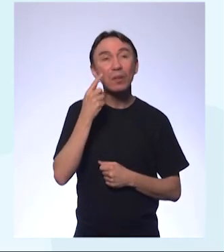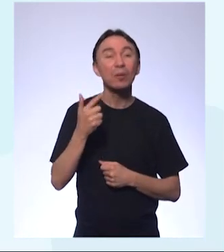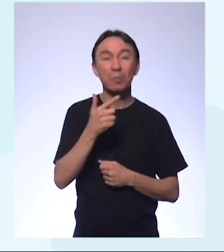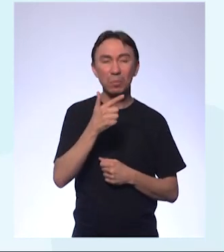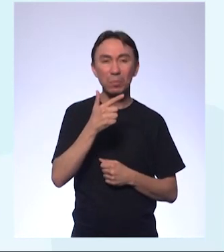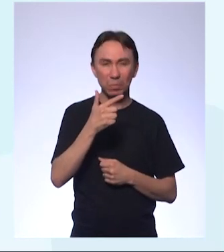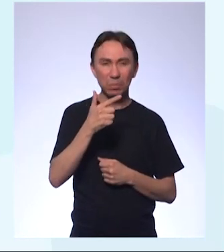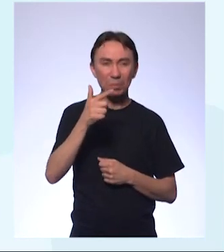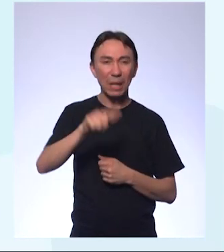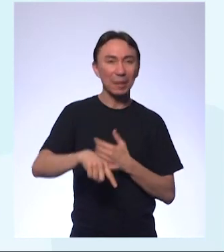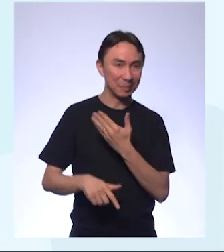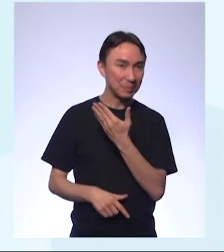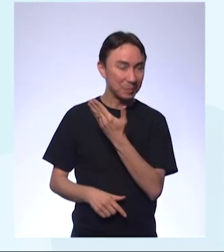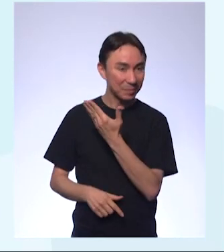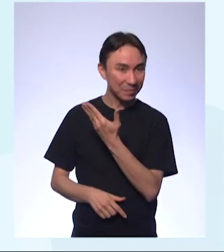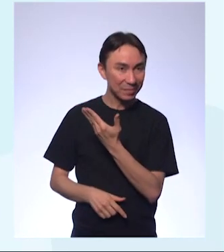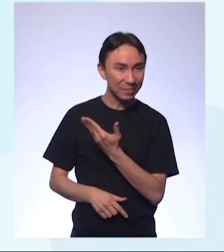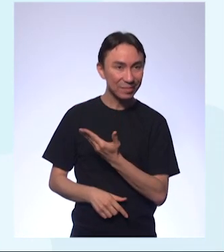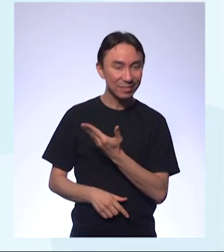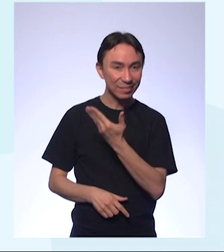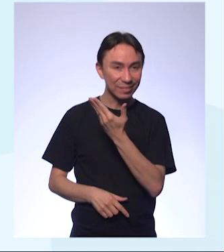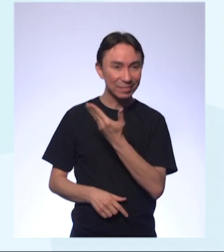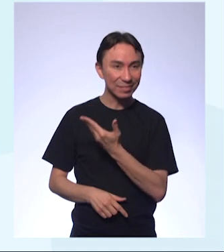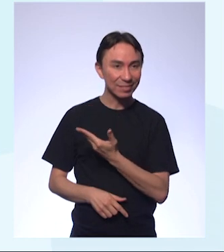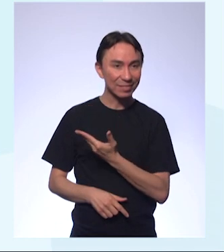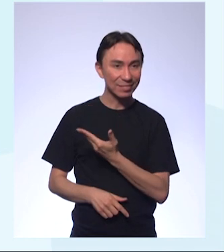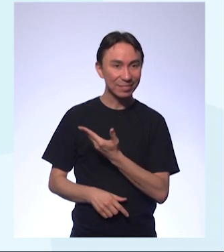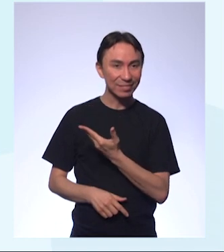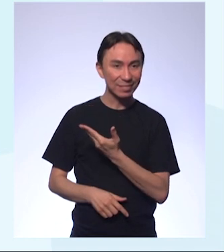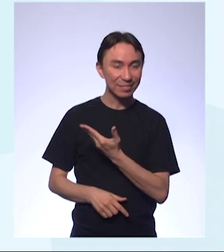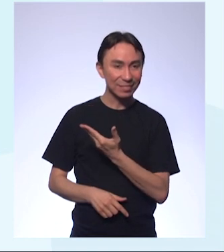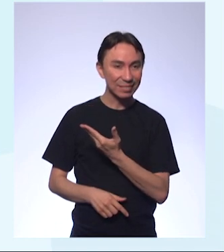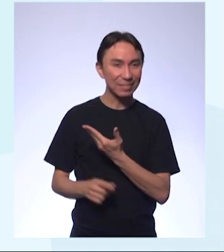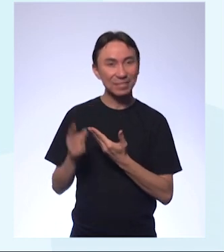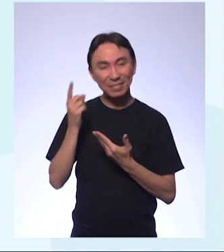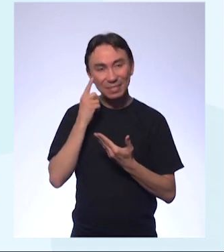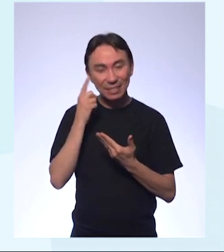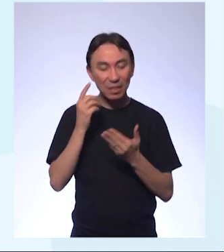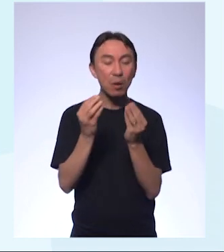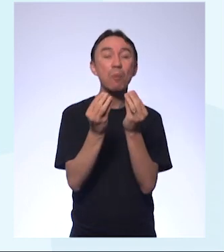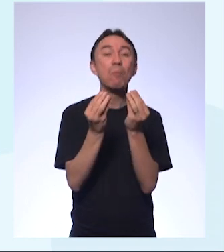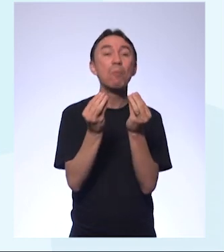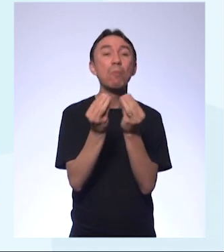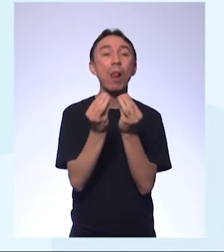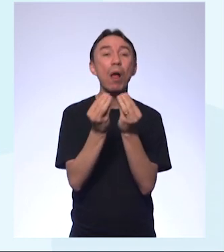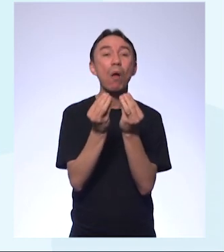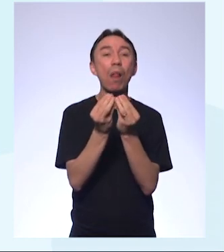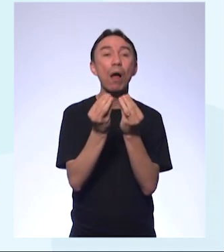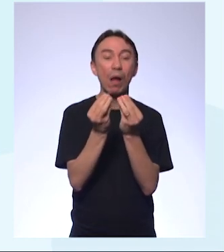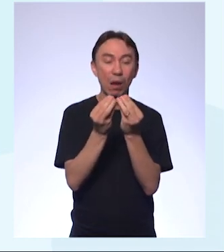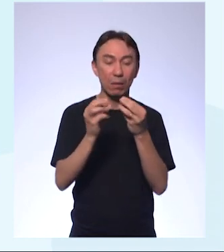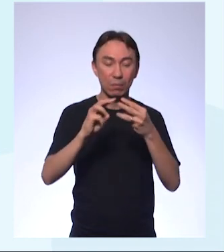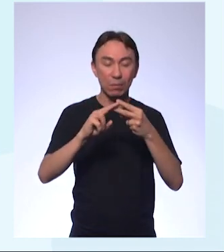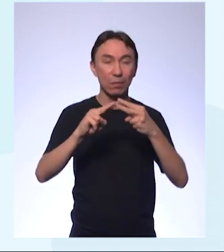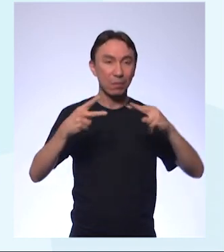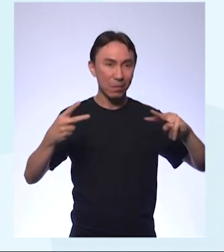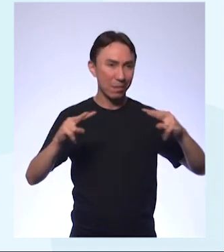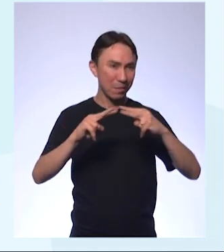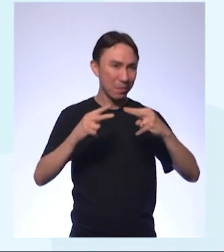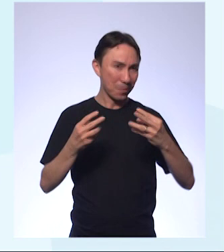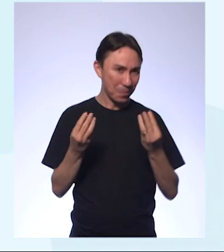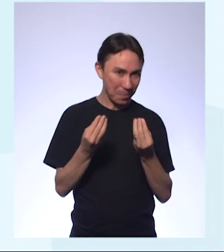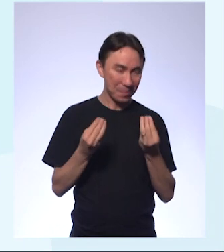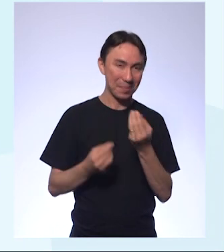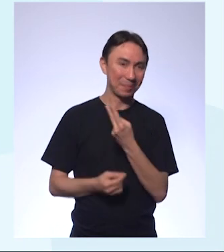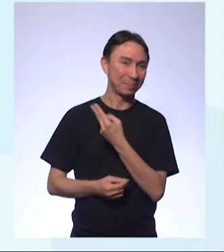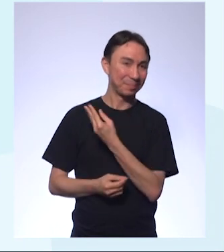consegue ver como que essa molécula de DNA, ela tá. Né? Então, a gente percebe